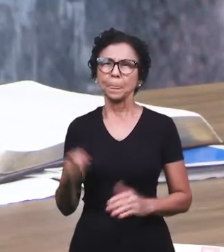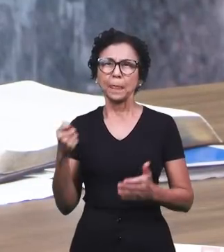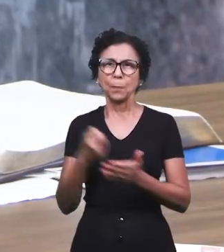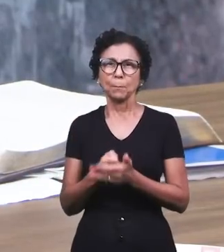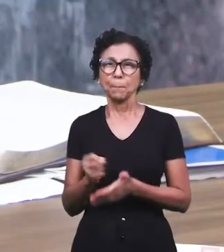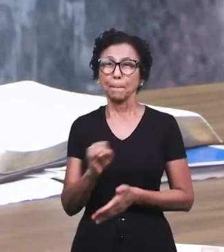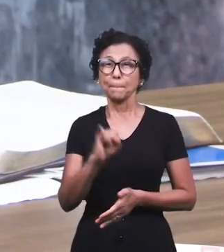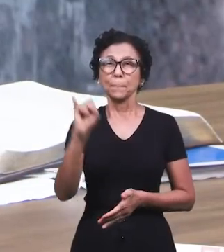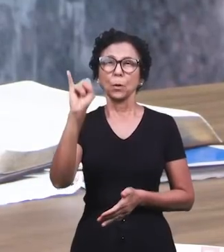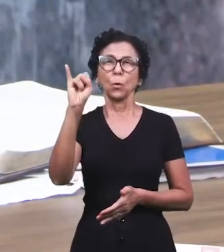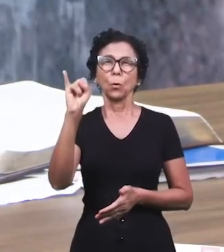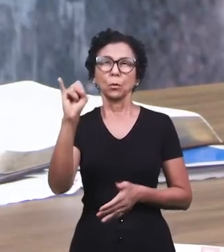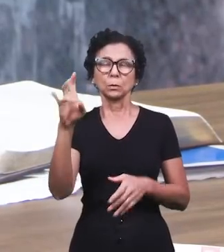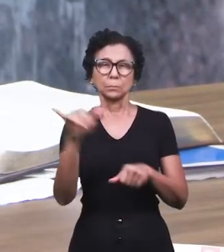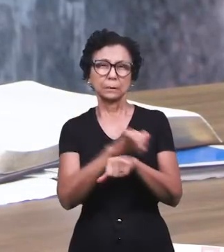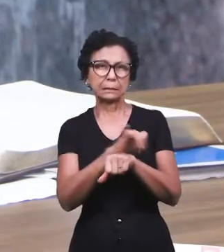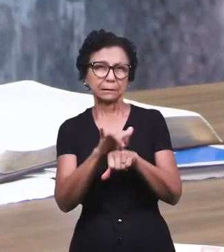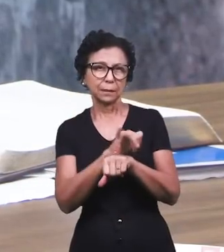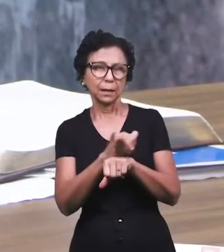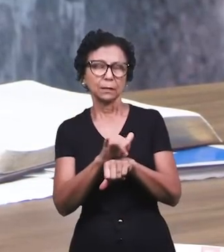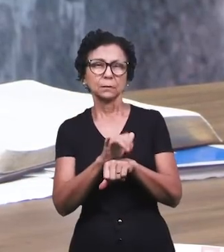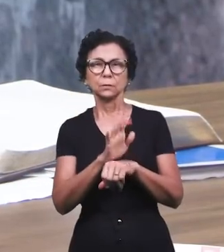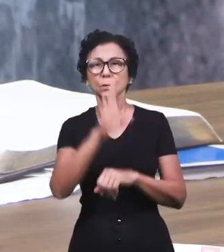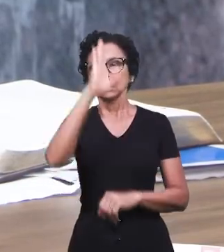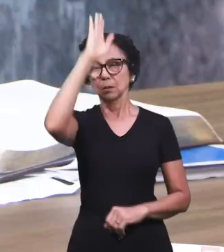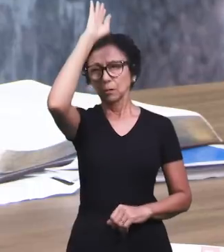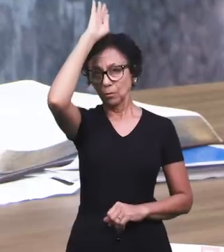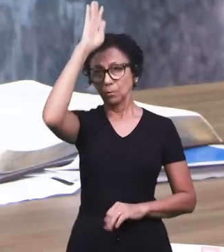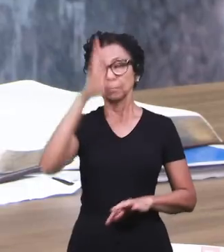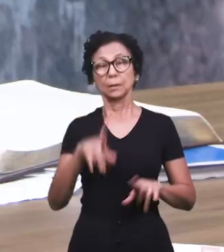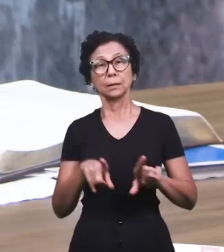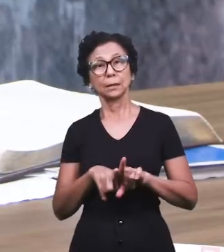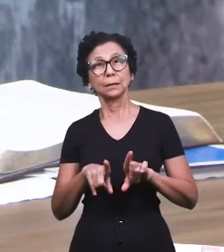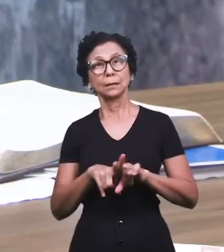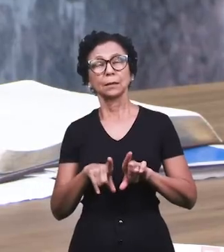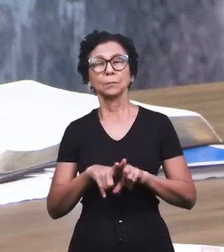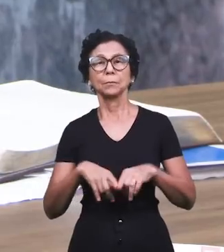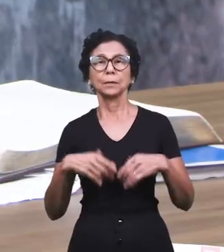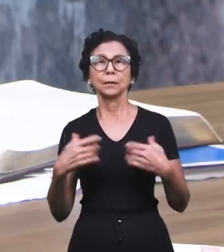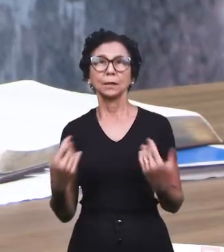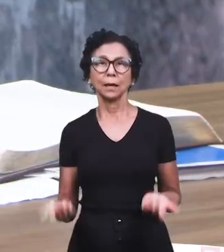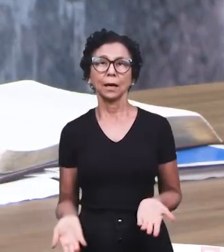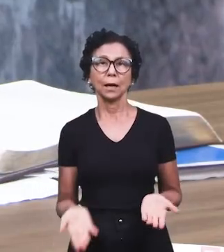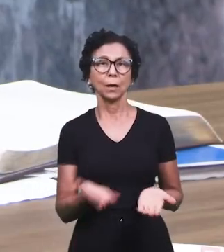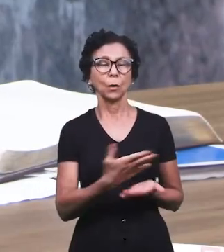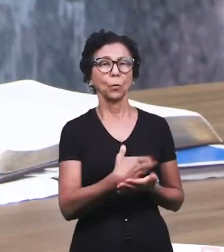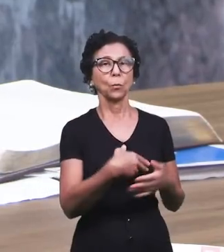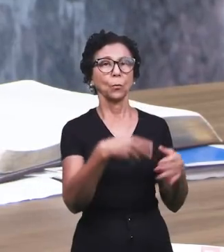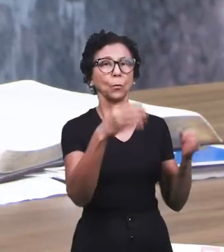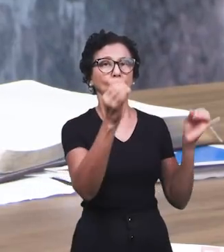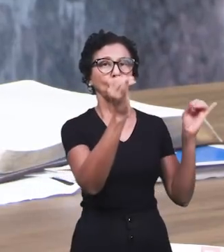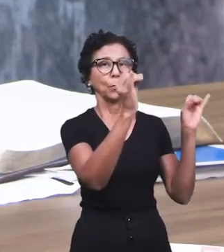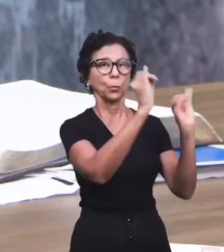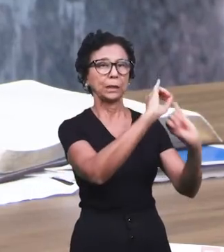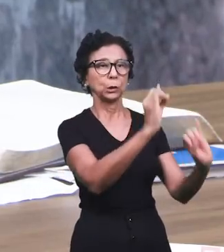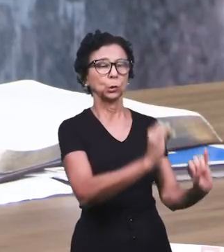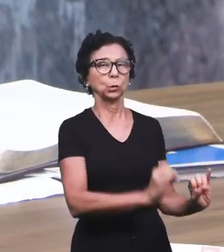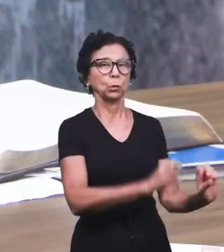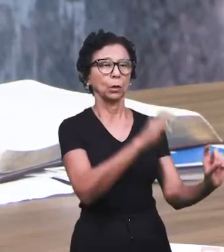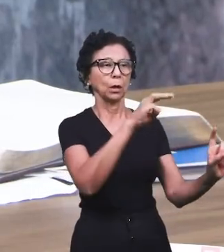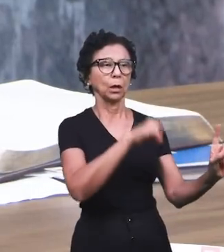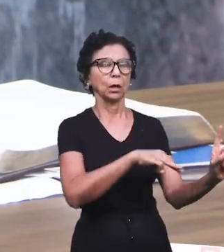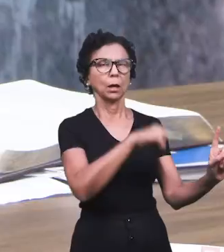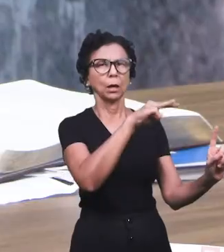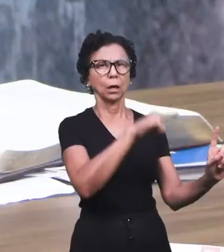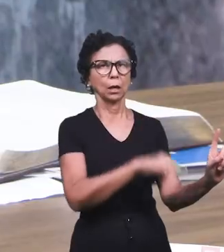era muito estratégica para Roma, e a própria questão da adoração ao imperador. O imperador